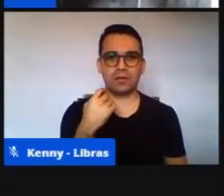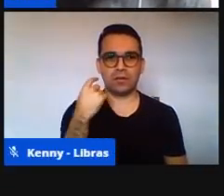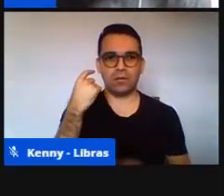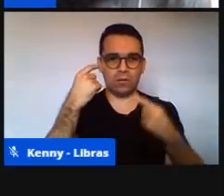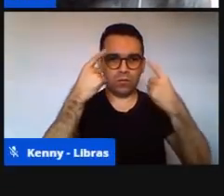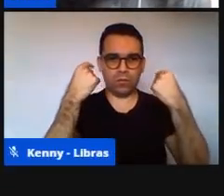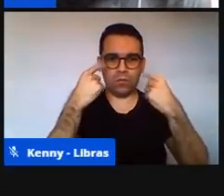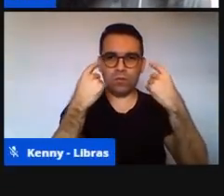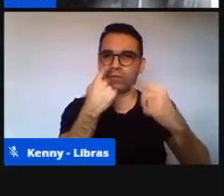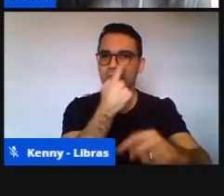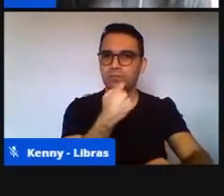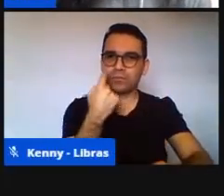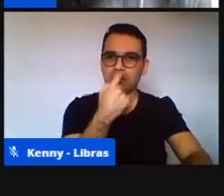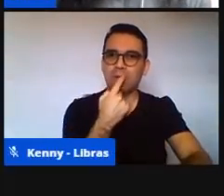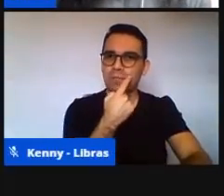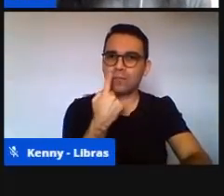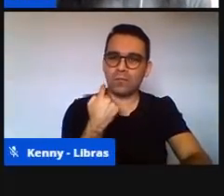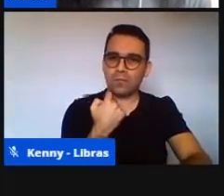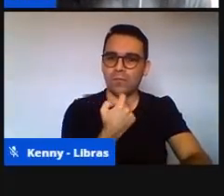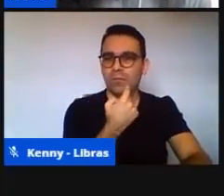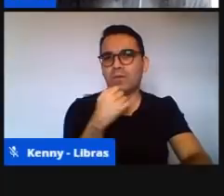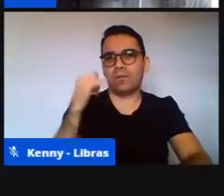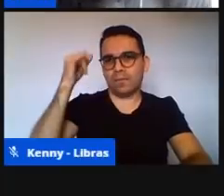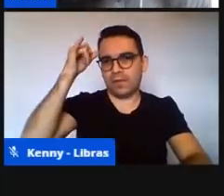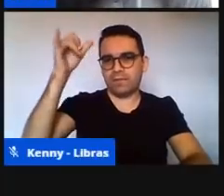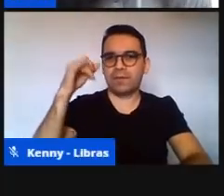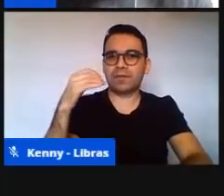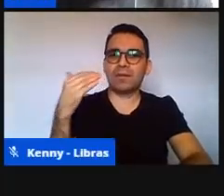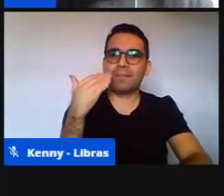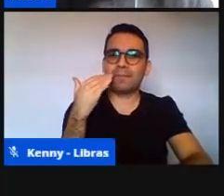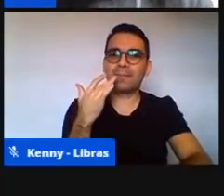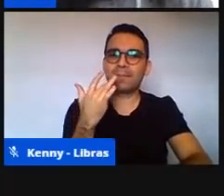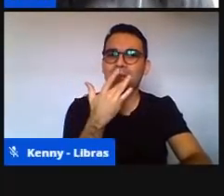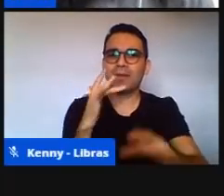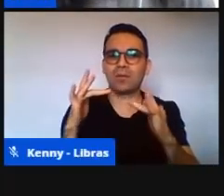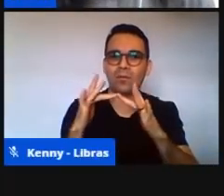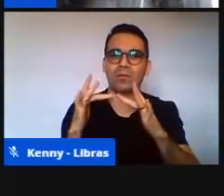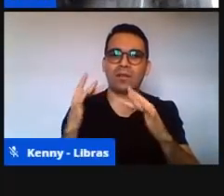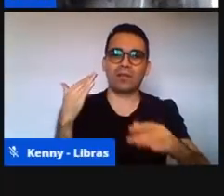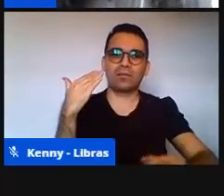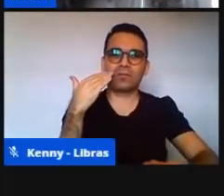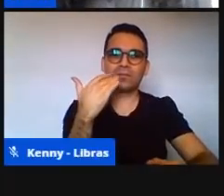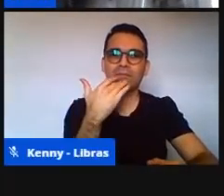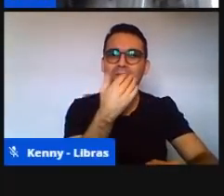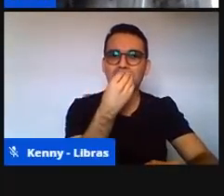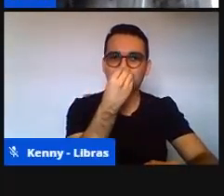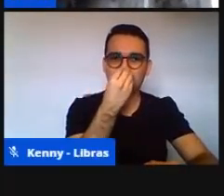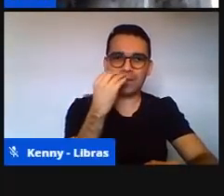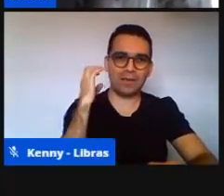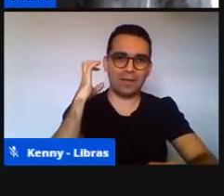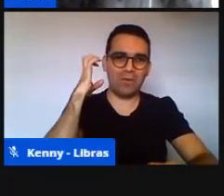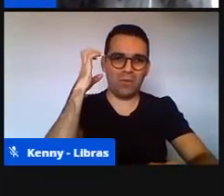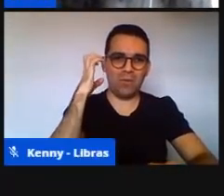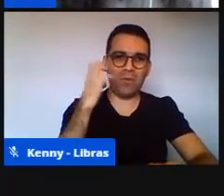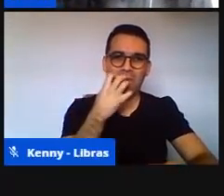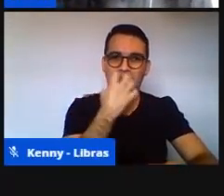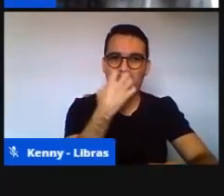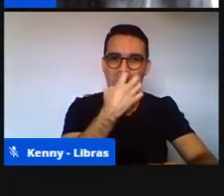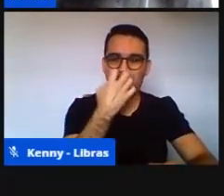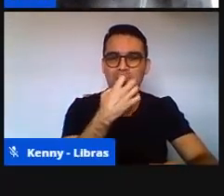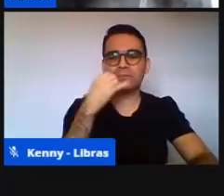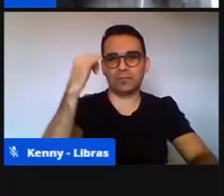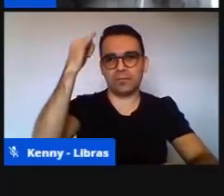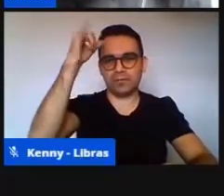a máscara, tá? Também a gente deve evitar compartilhar os itens pessoais de